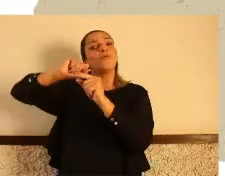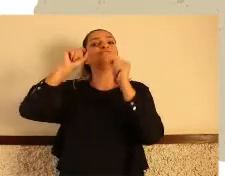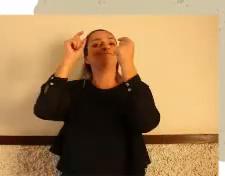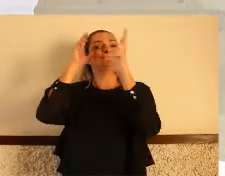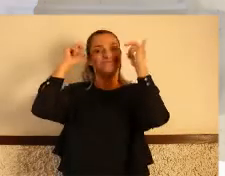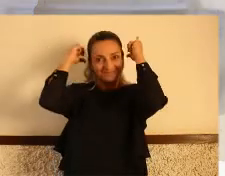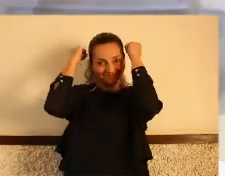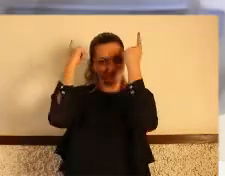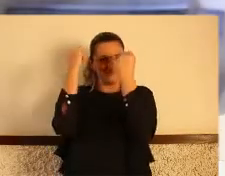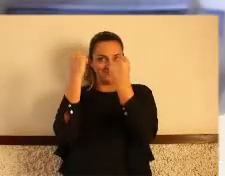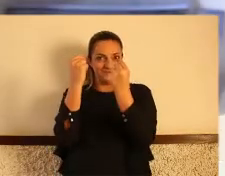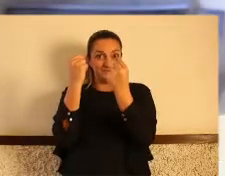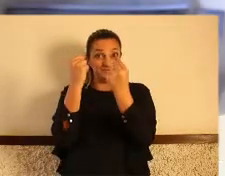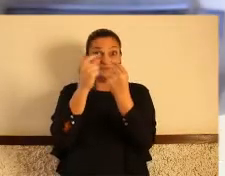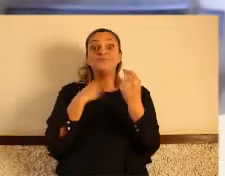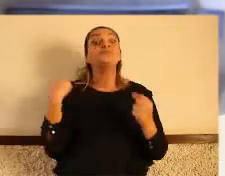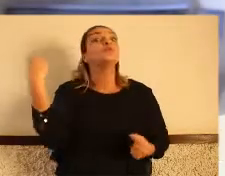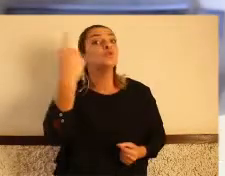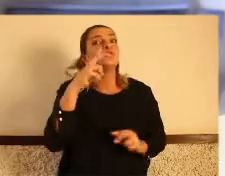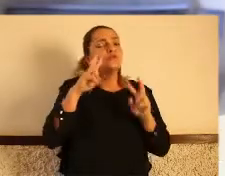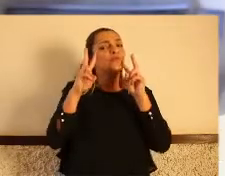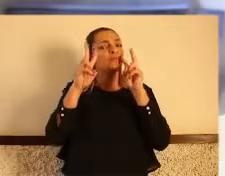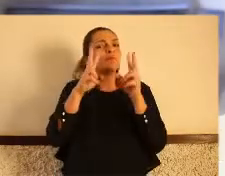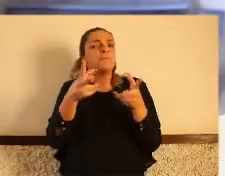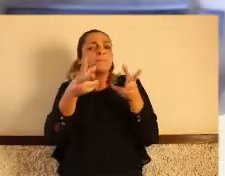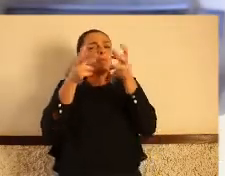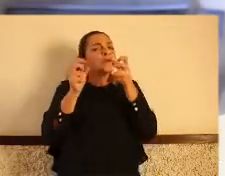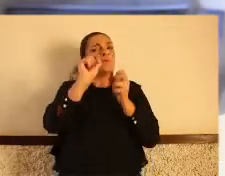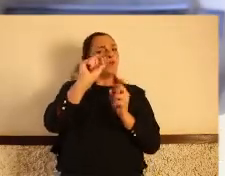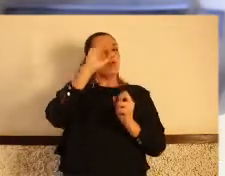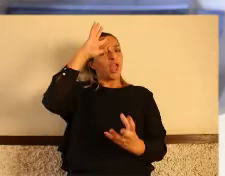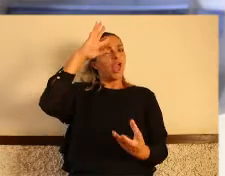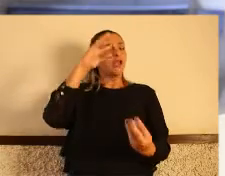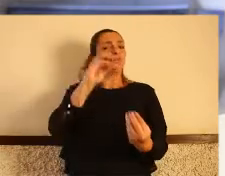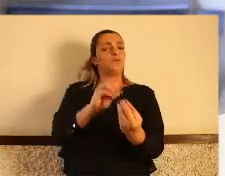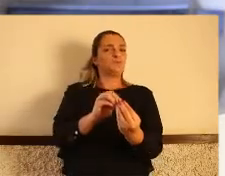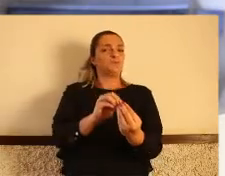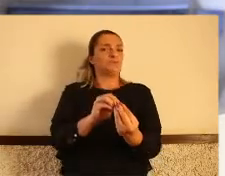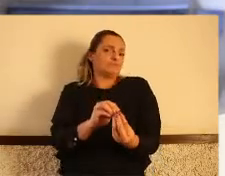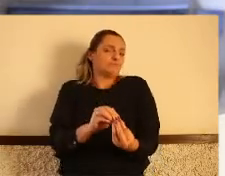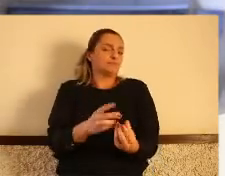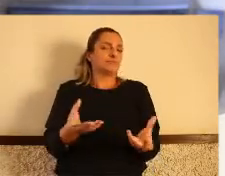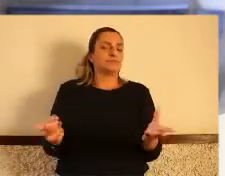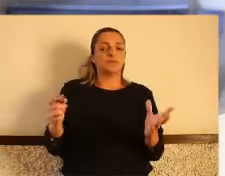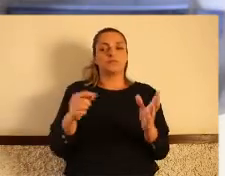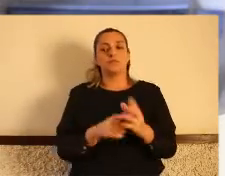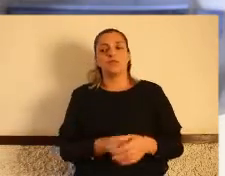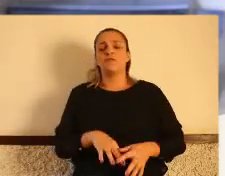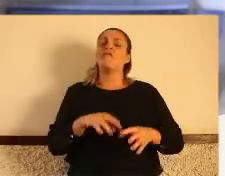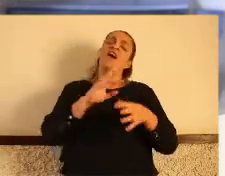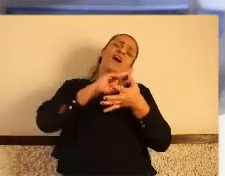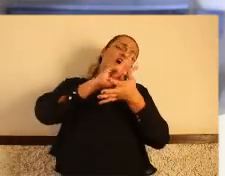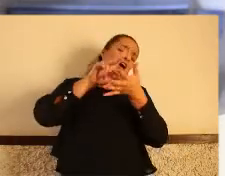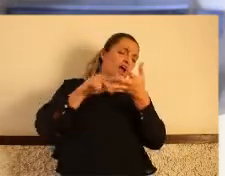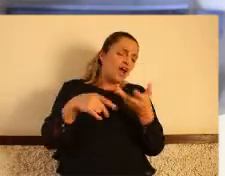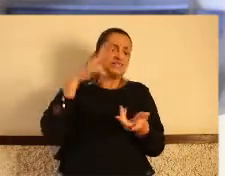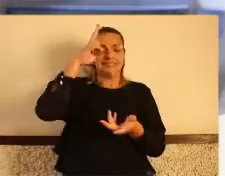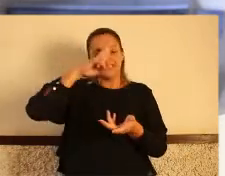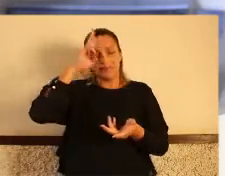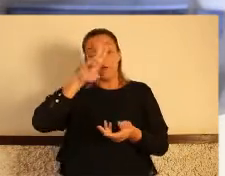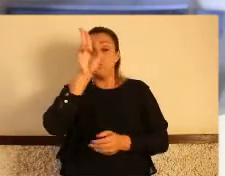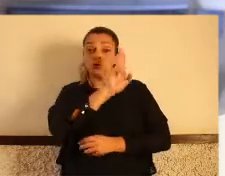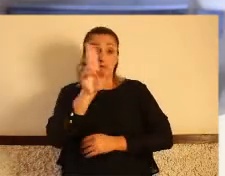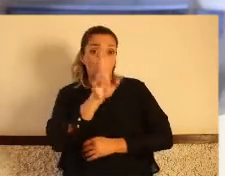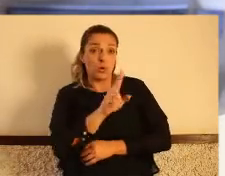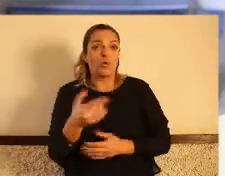grego. Nós temos aqui que sermos bem objetivos, porque são, vamos lembrar o nome